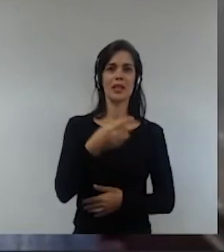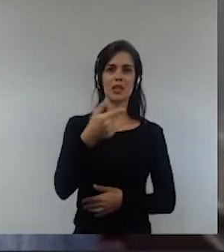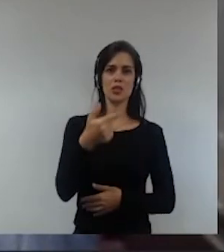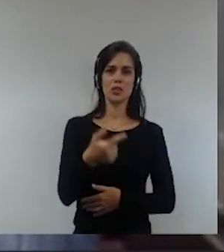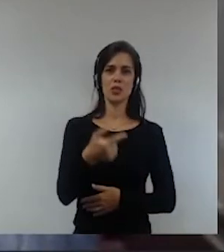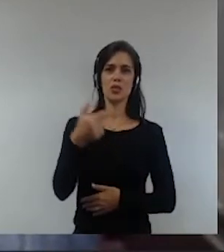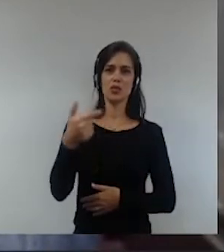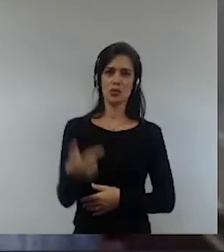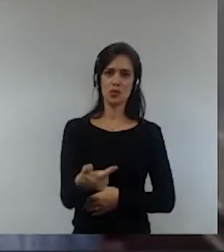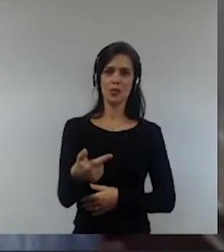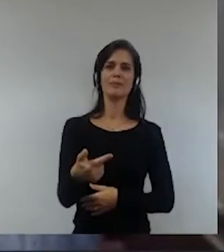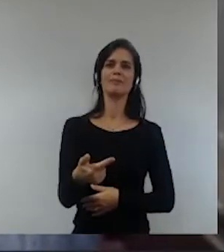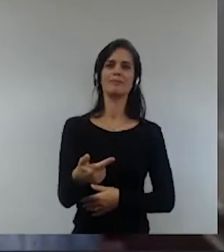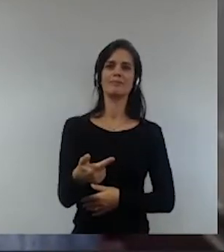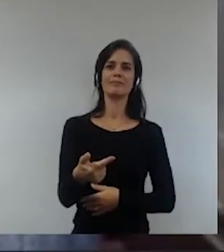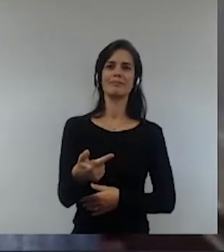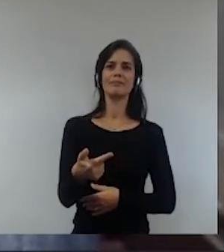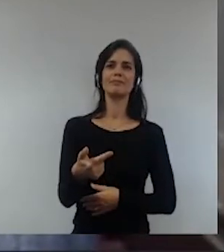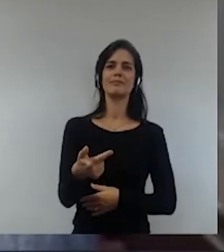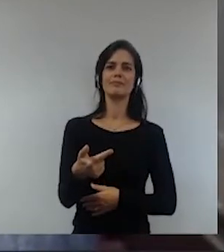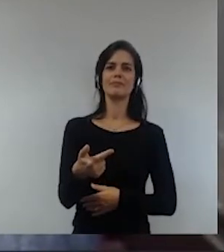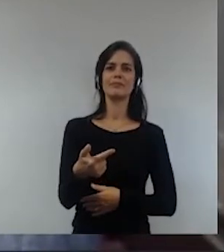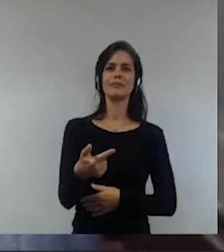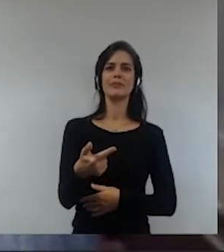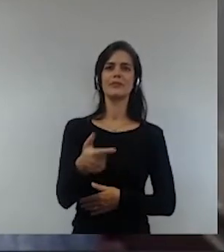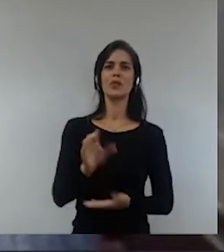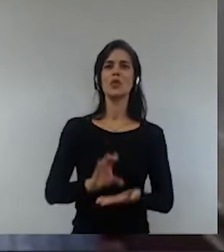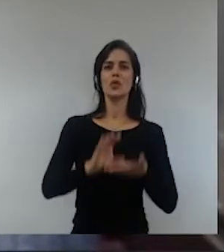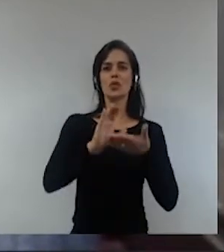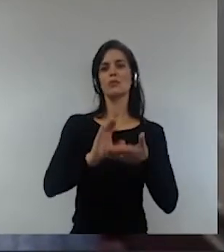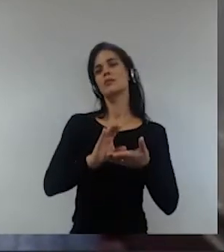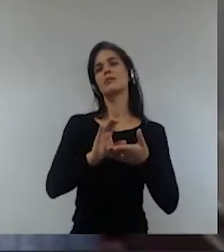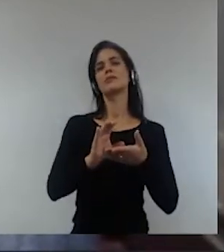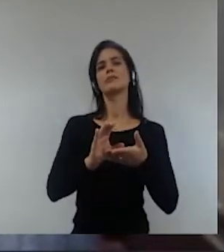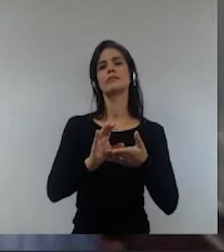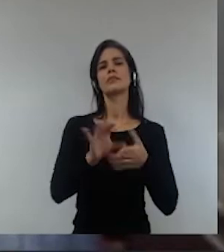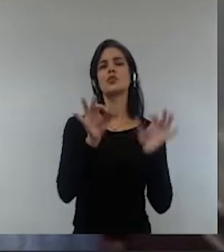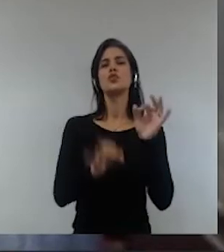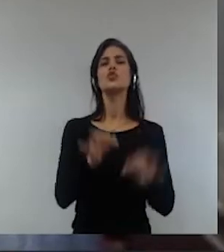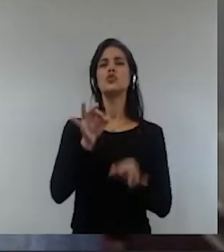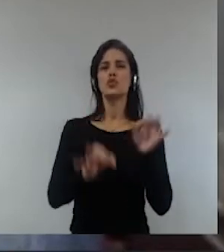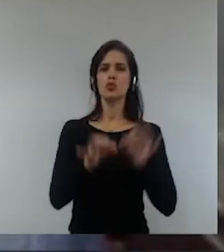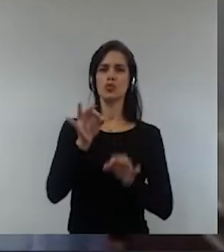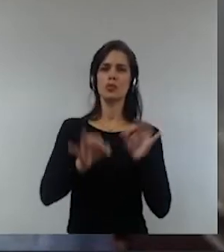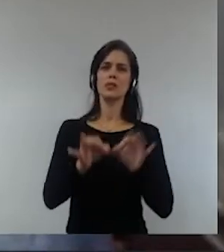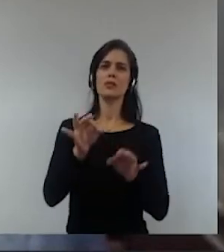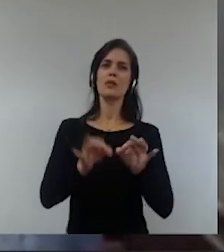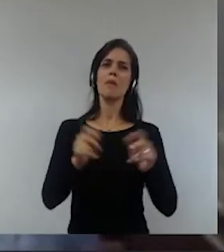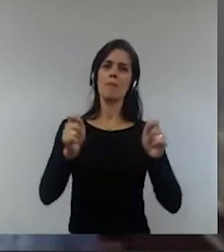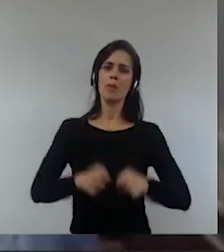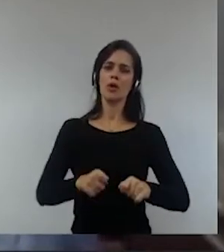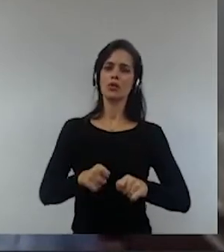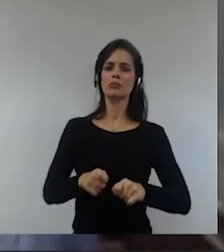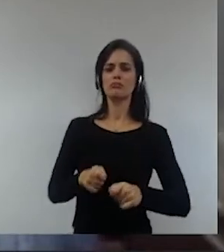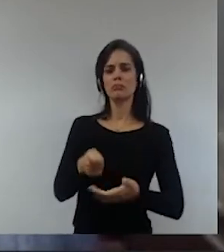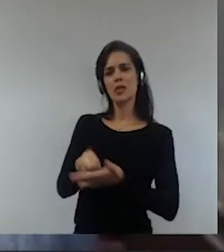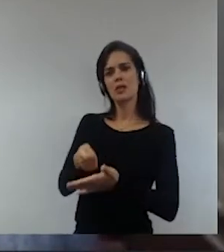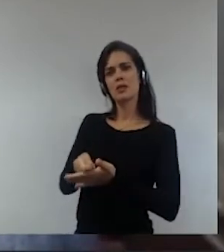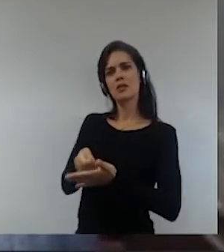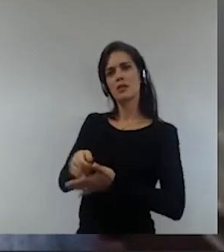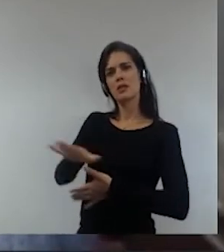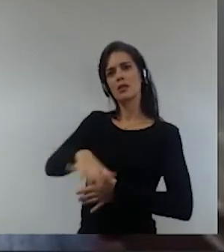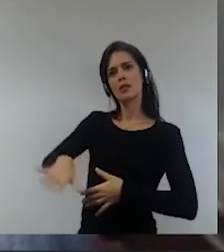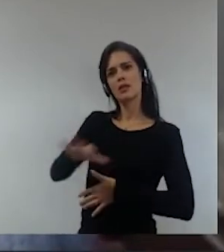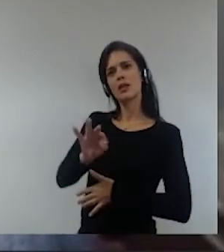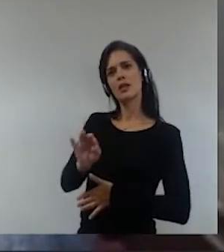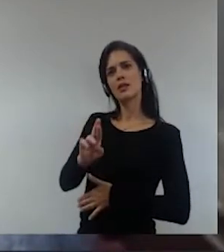322, recente agora, do Conselho Nacional de Justiça, é possível exigir dos tribunais que